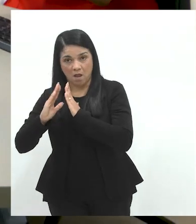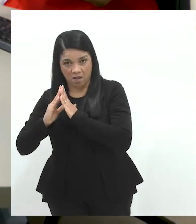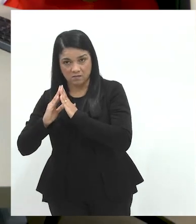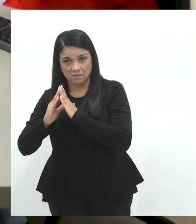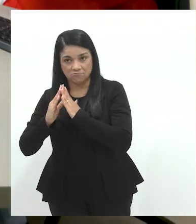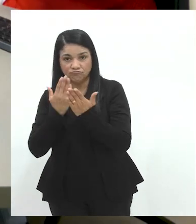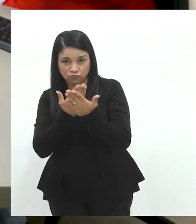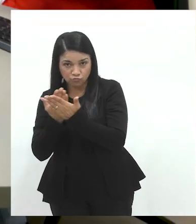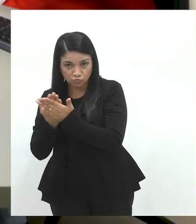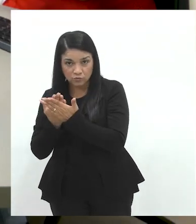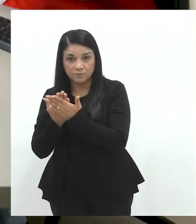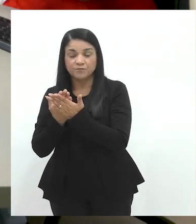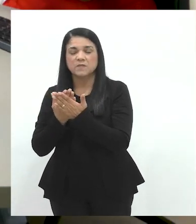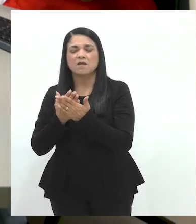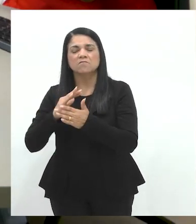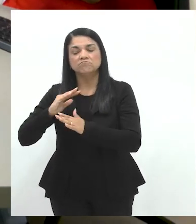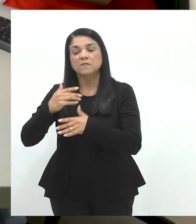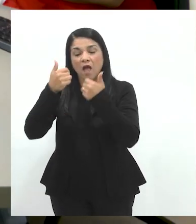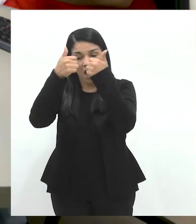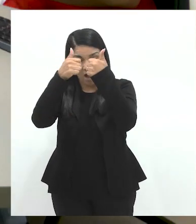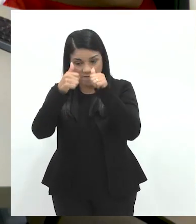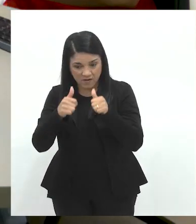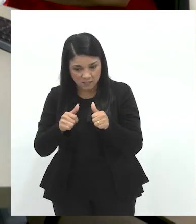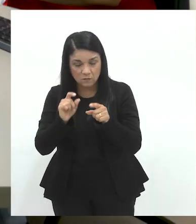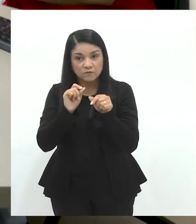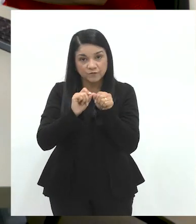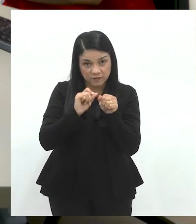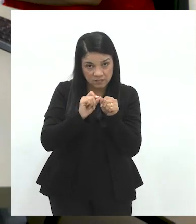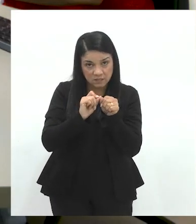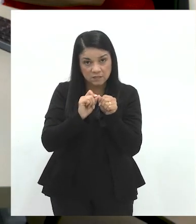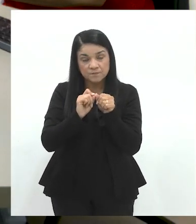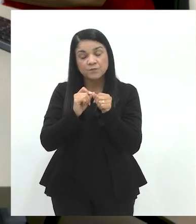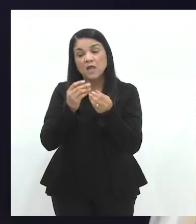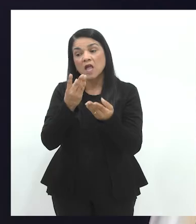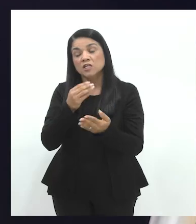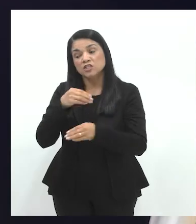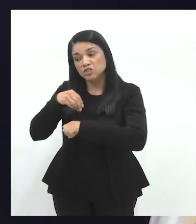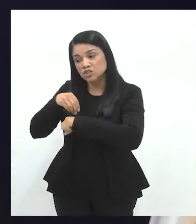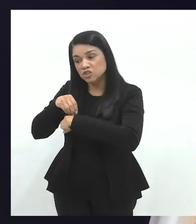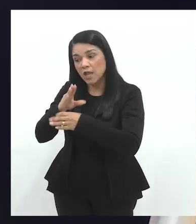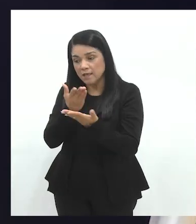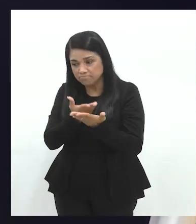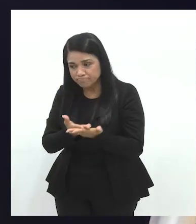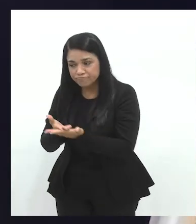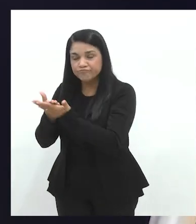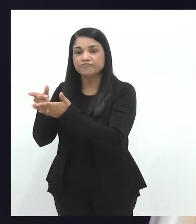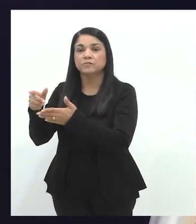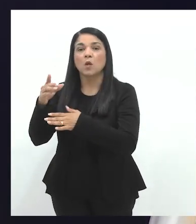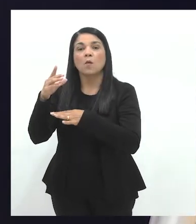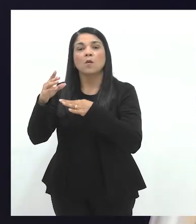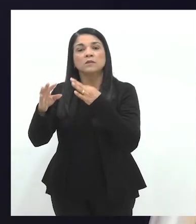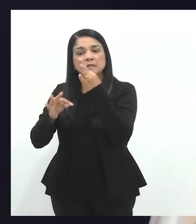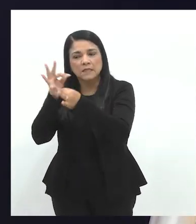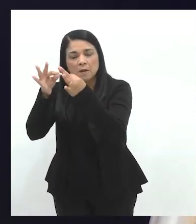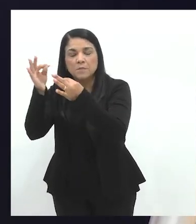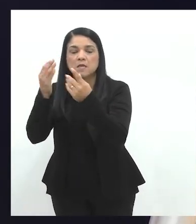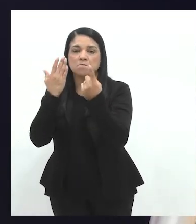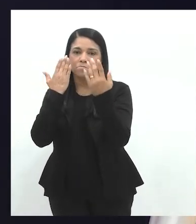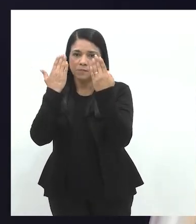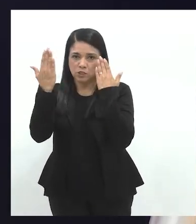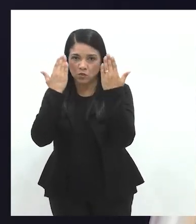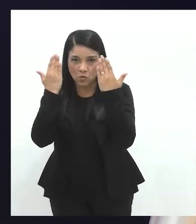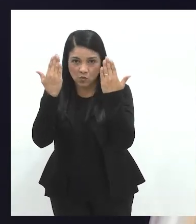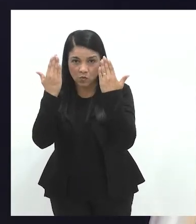poucos do convívio social. Fizemos a avaliação e eu indiquei para os profissionais. Indiquei para a terapia com a